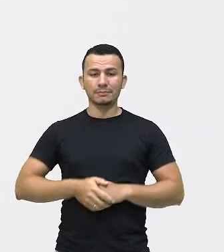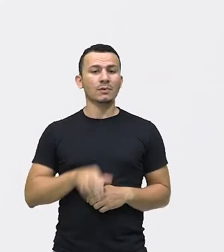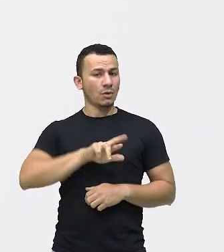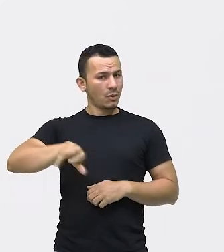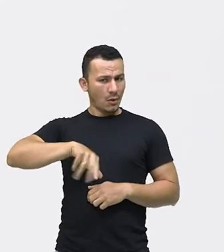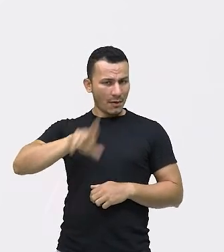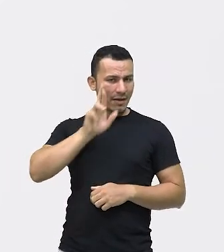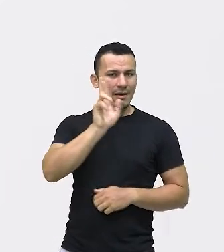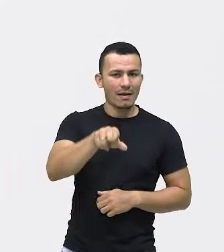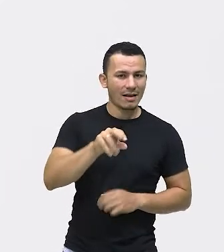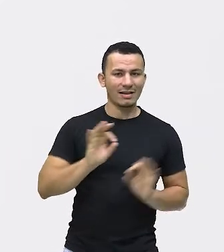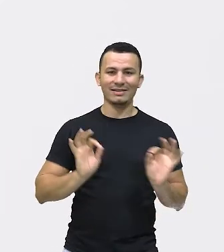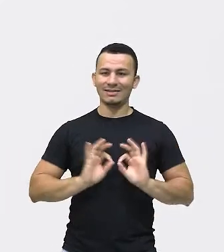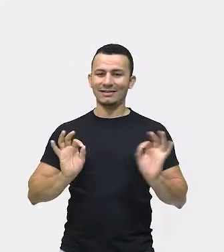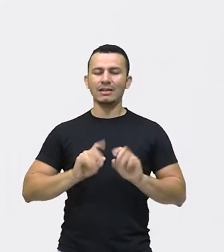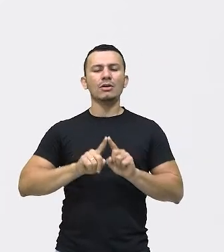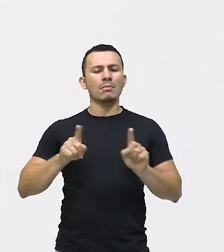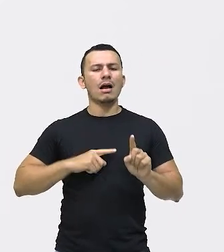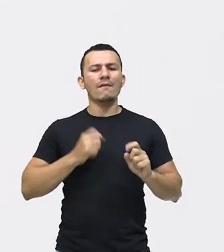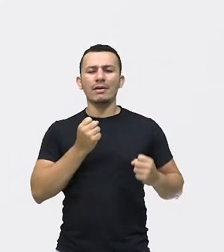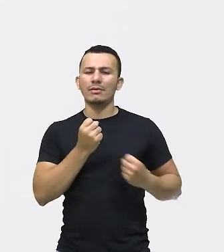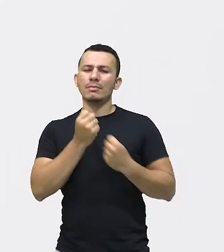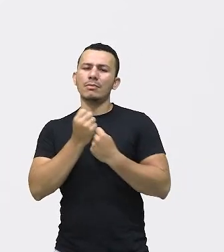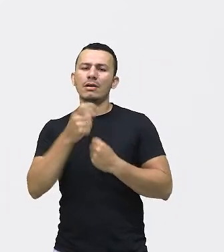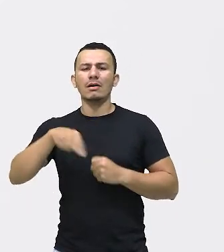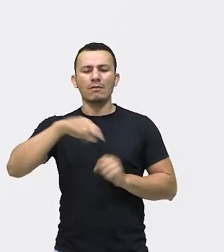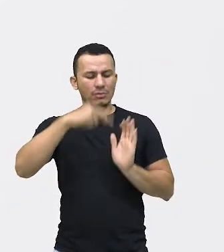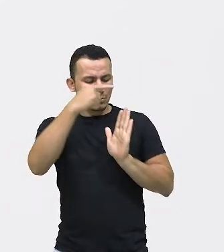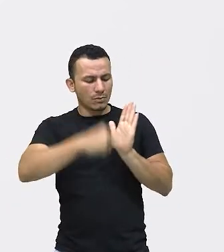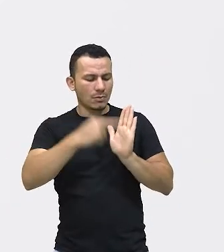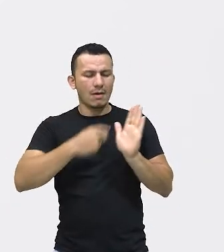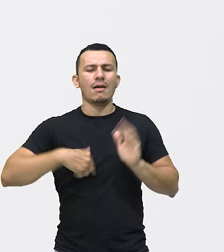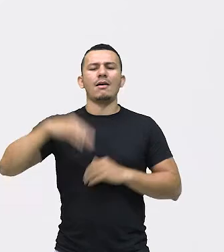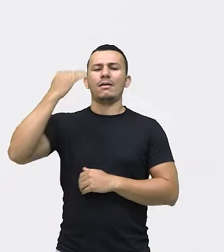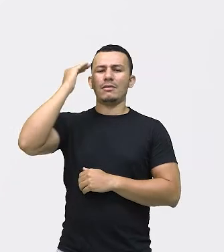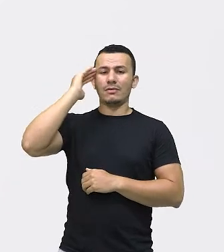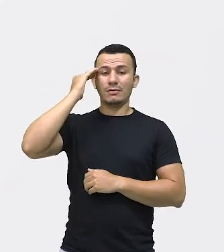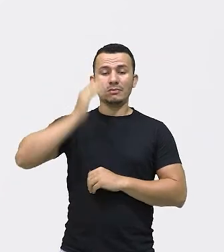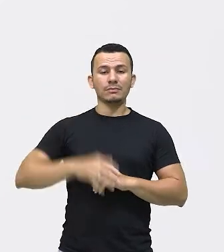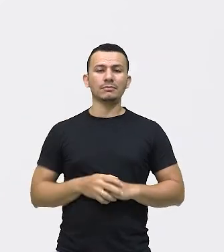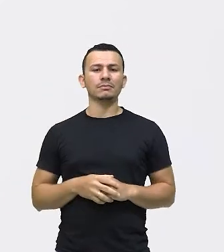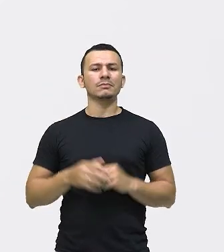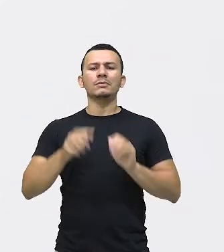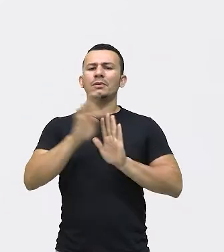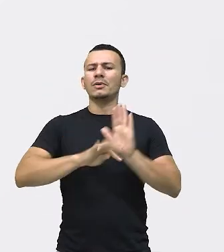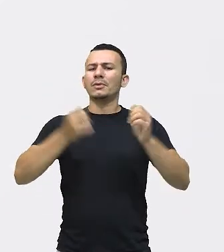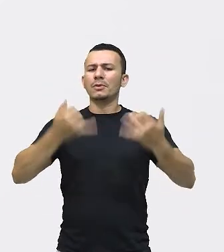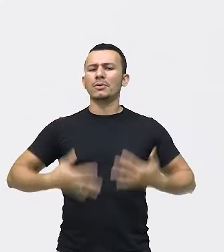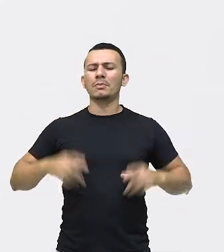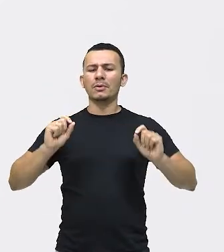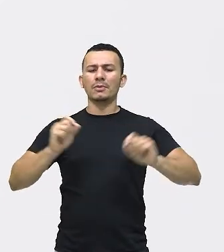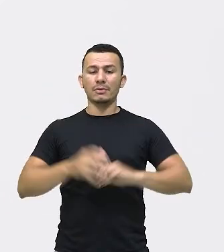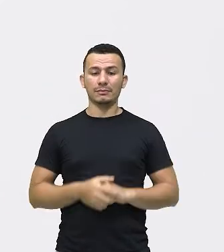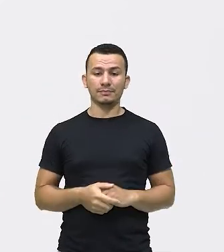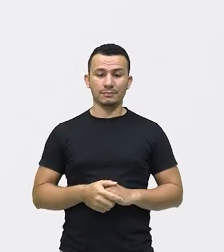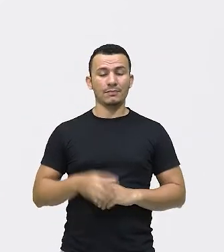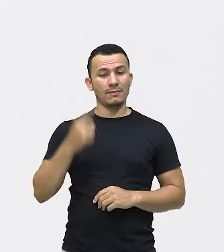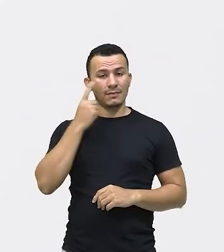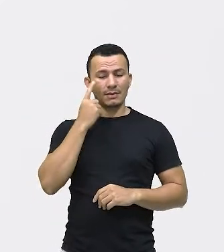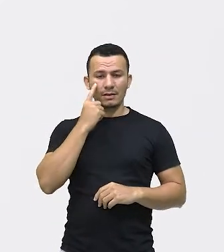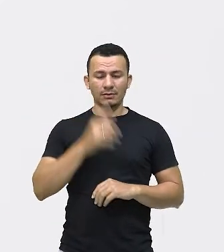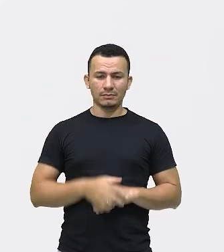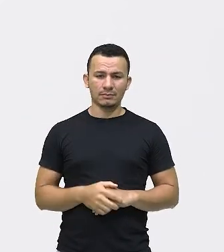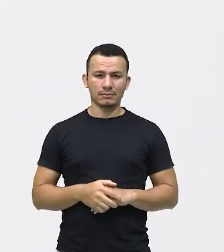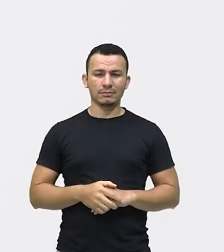vai trazer a resposta, mas ela vai nos dar um suporte, um direcionamento. E aí ele nos diz o seguinte: com a preocupação